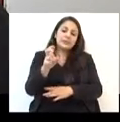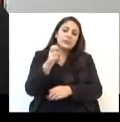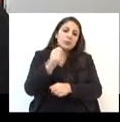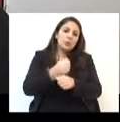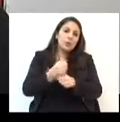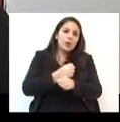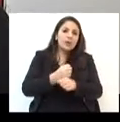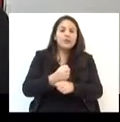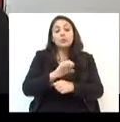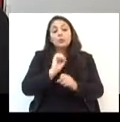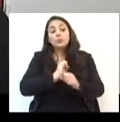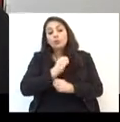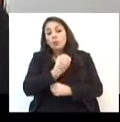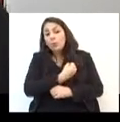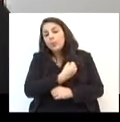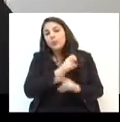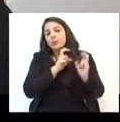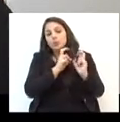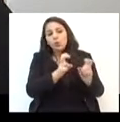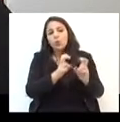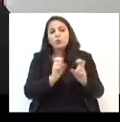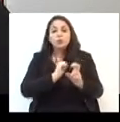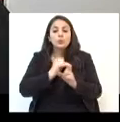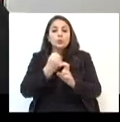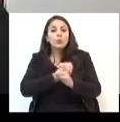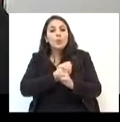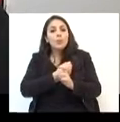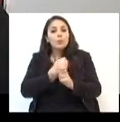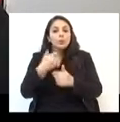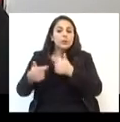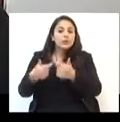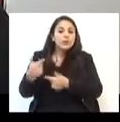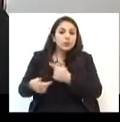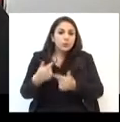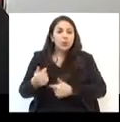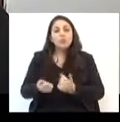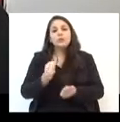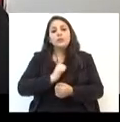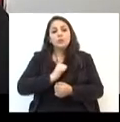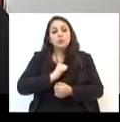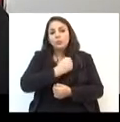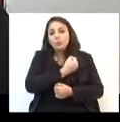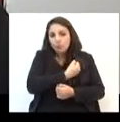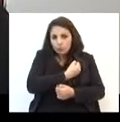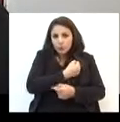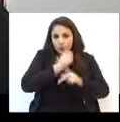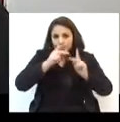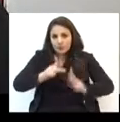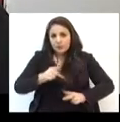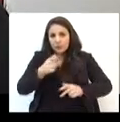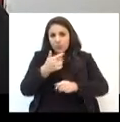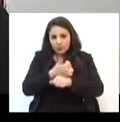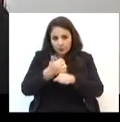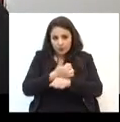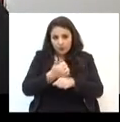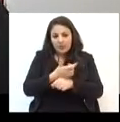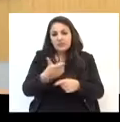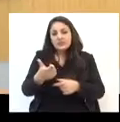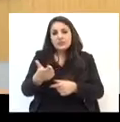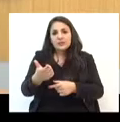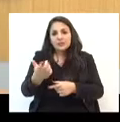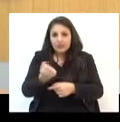de linhas, número de ônibus, situação, número de motoristas, número de colaboradores, enfim, uma série de